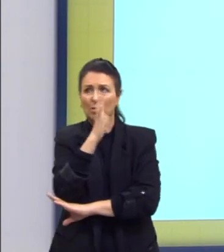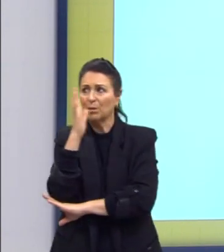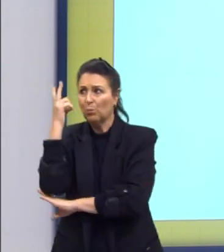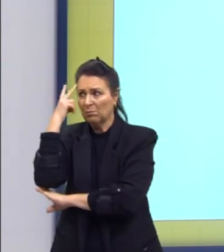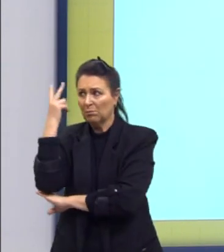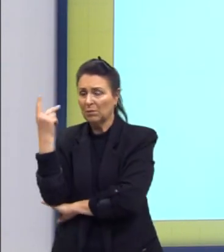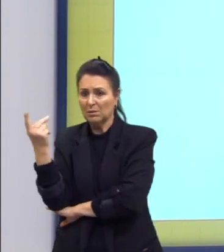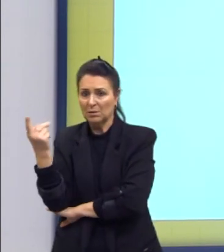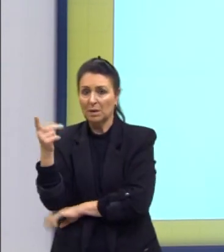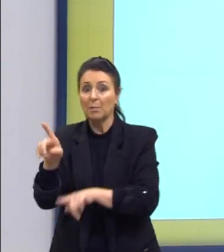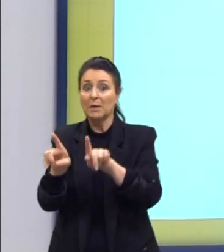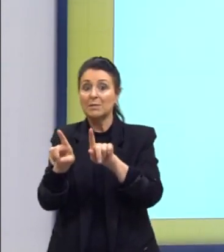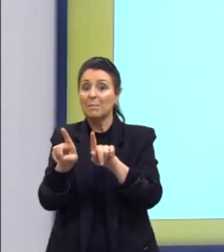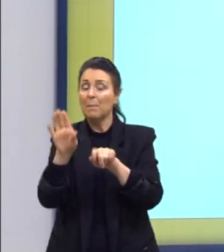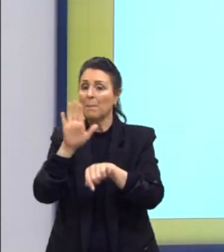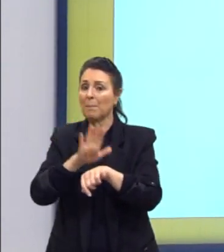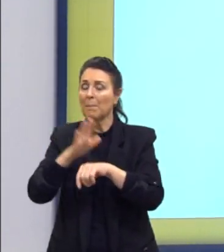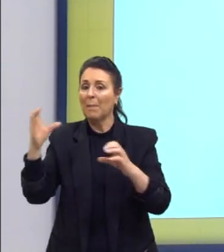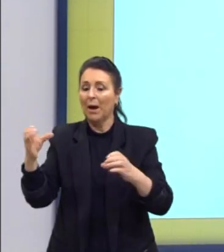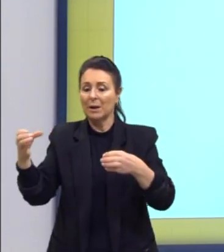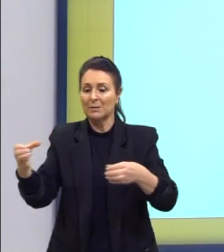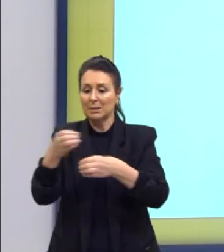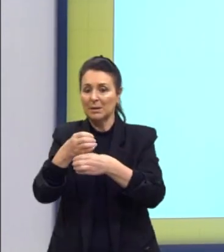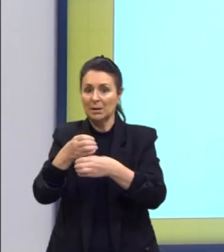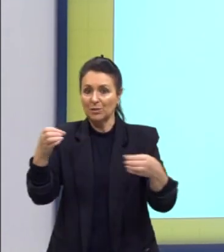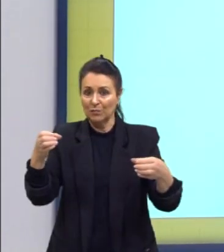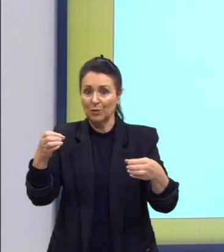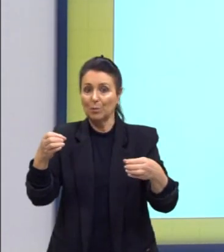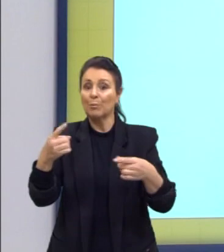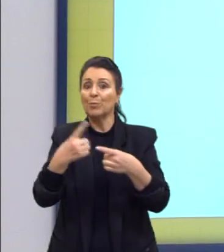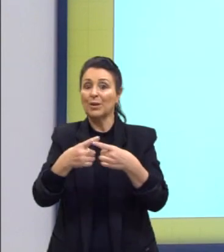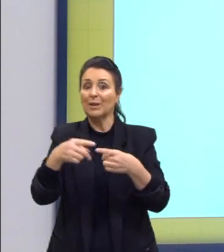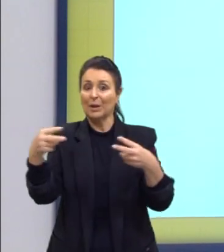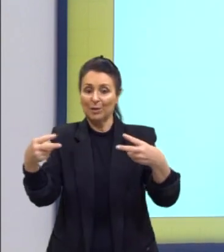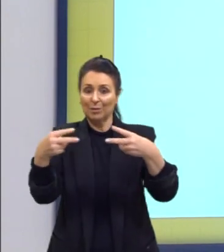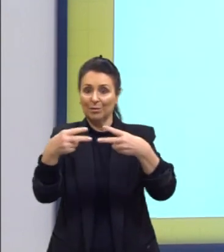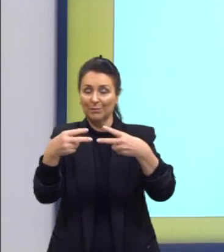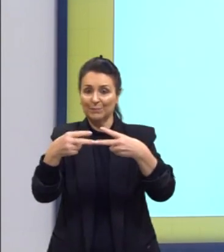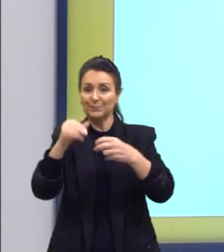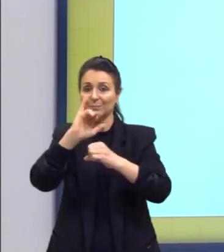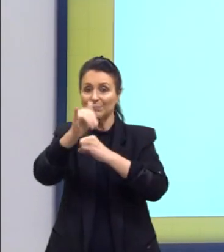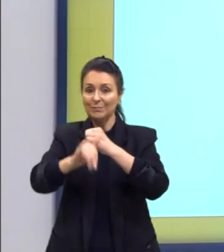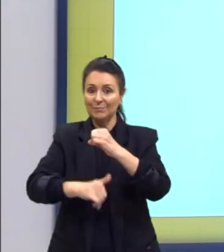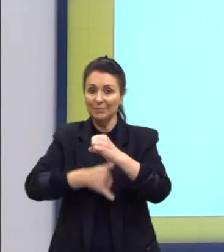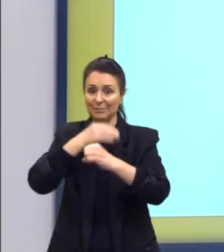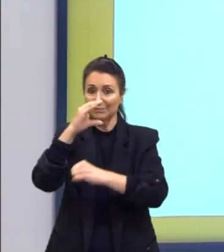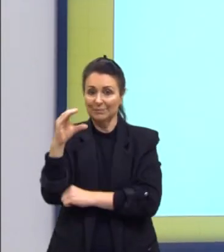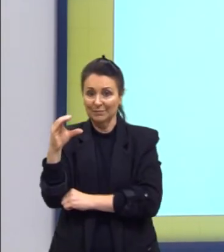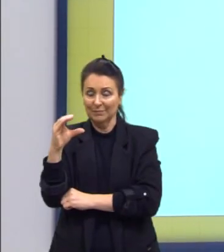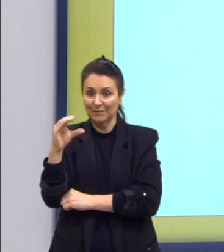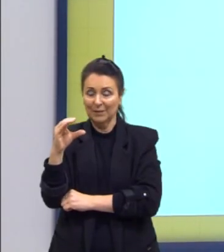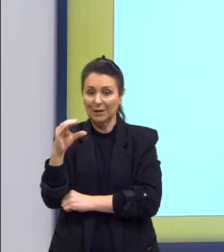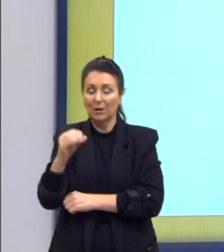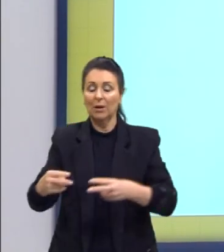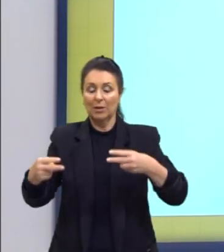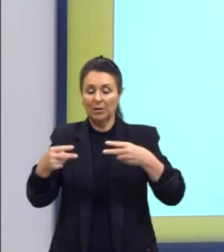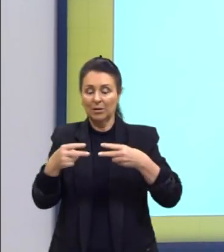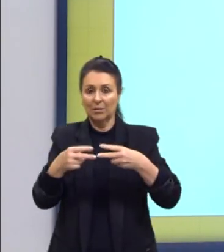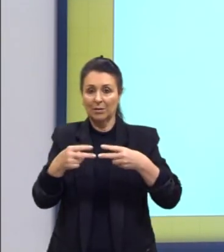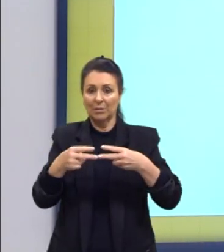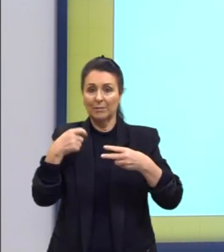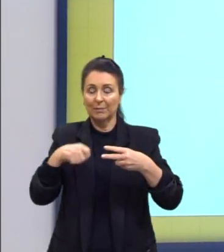mais reativos que usar o cano sem função a presença dessa dupla ligação entre os átomos de carbono a dupla ligação